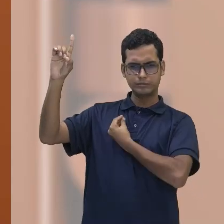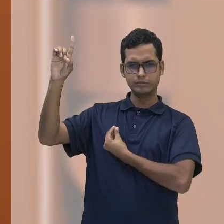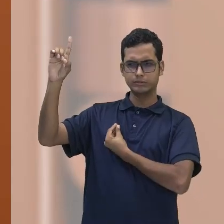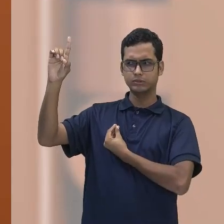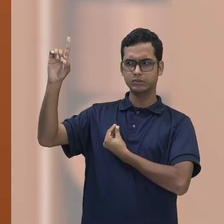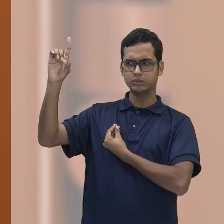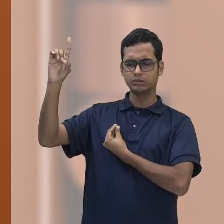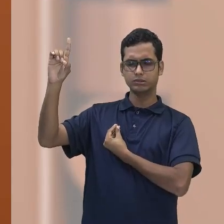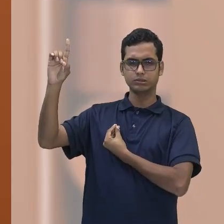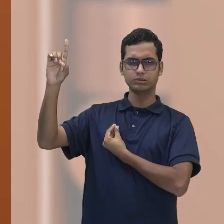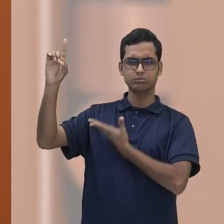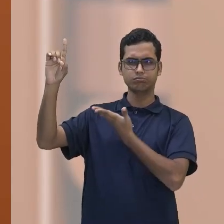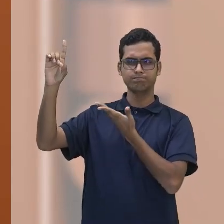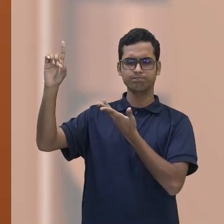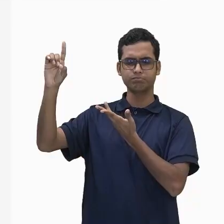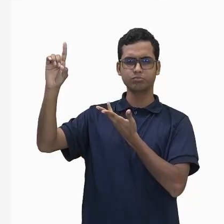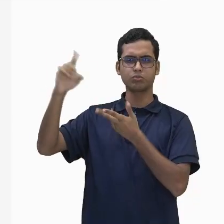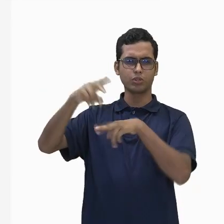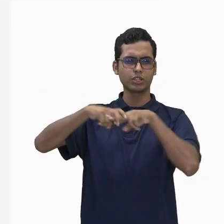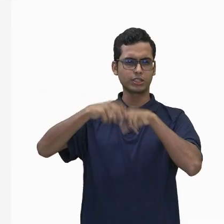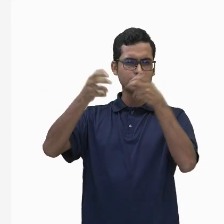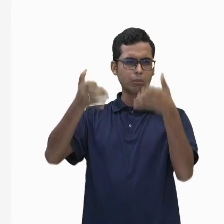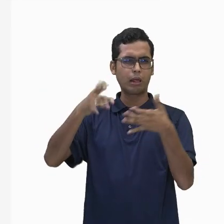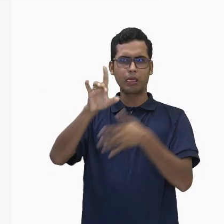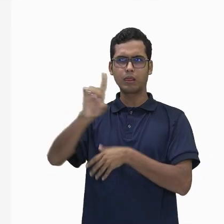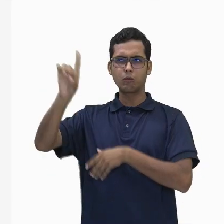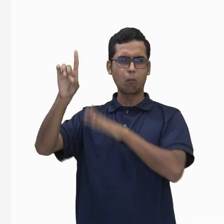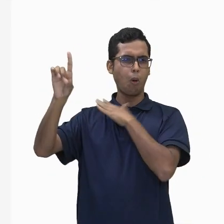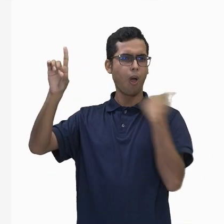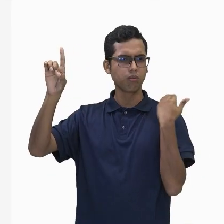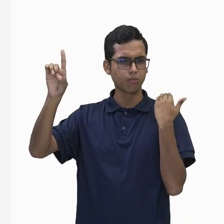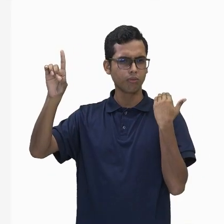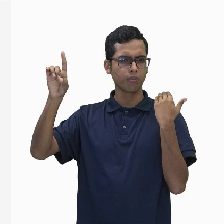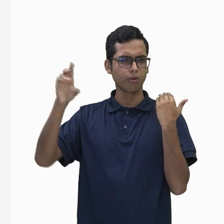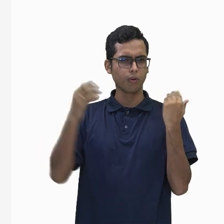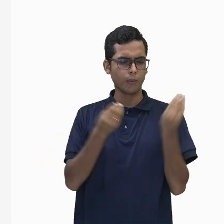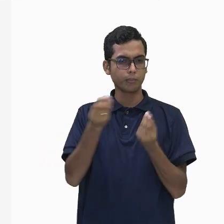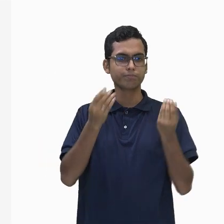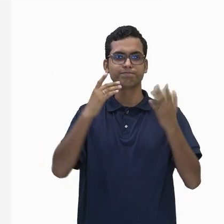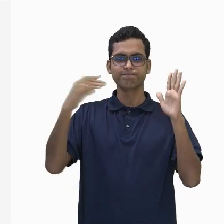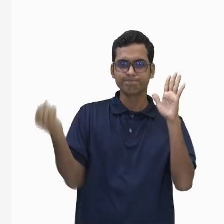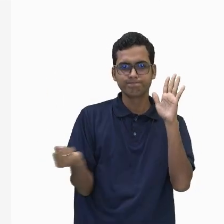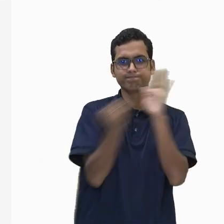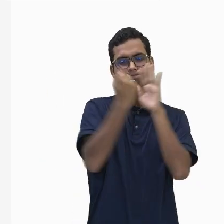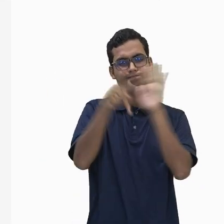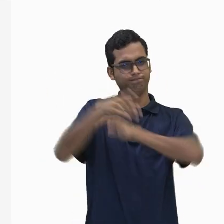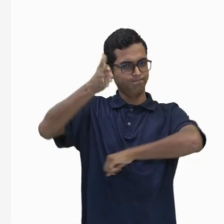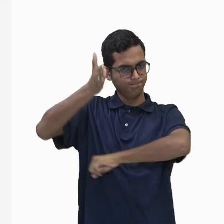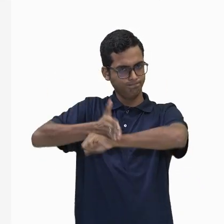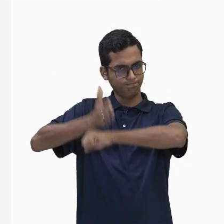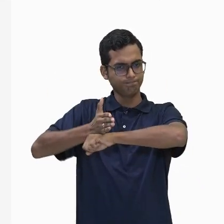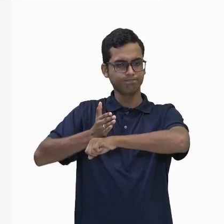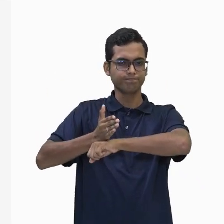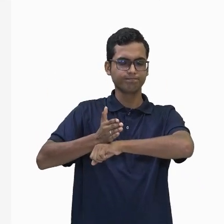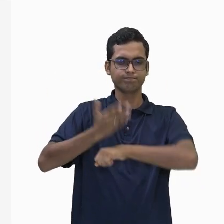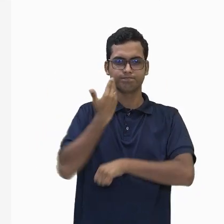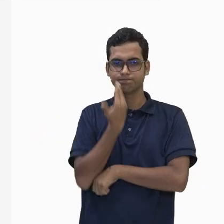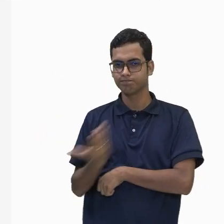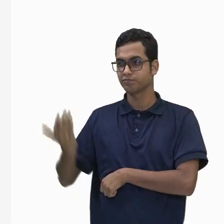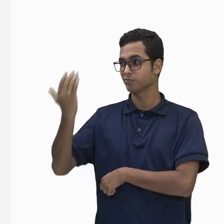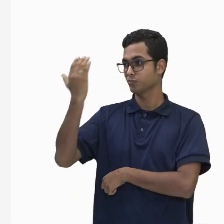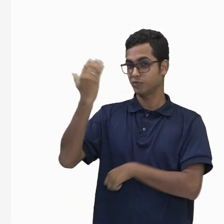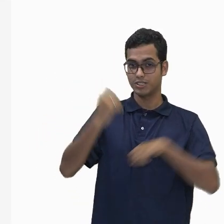morte de Deus. Vamos ver aí? Isso daí é muito forte porque marca a modernidade. Ele diz o seguinte: quando a